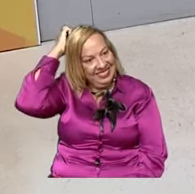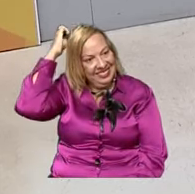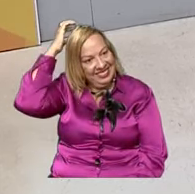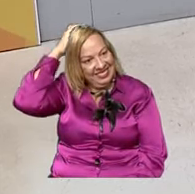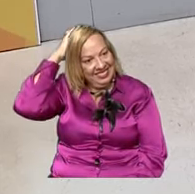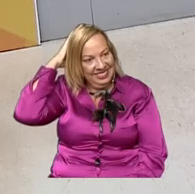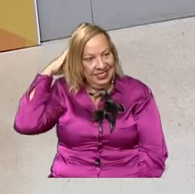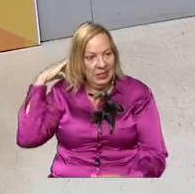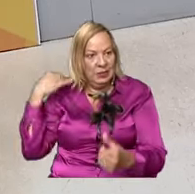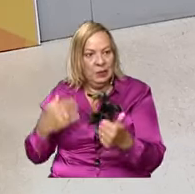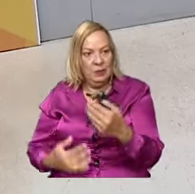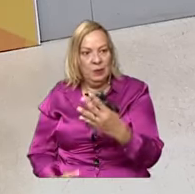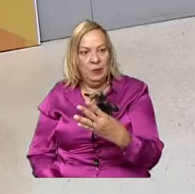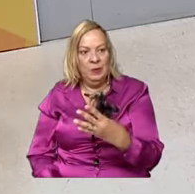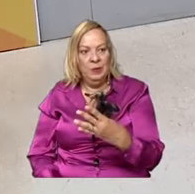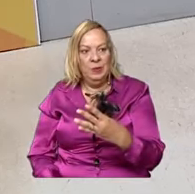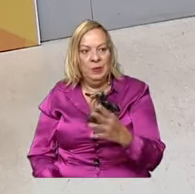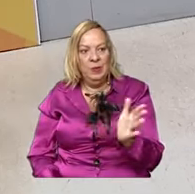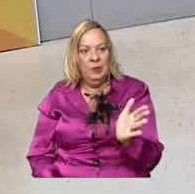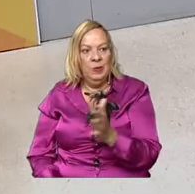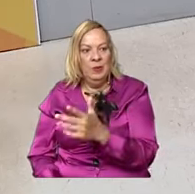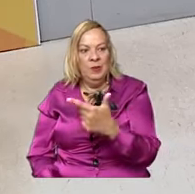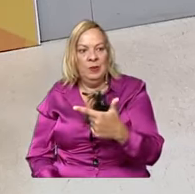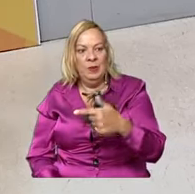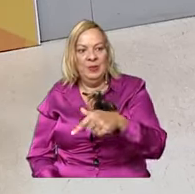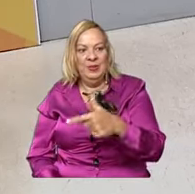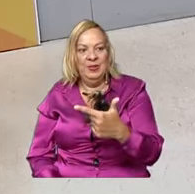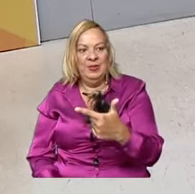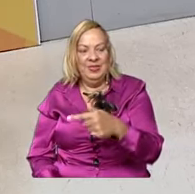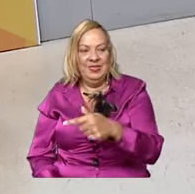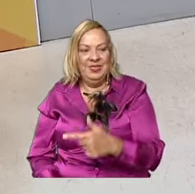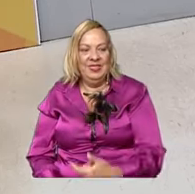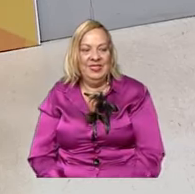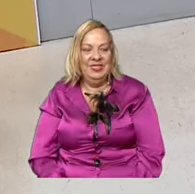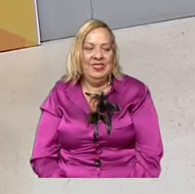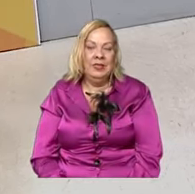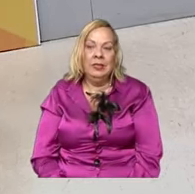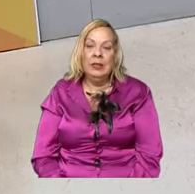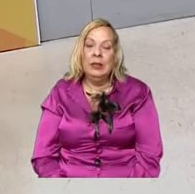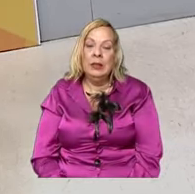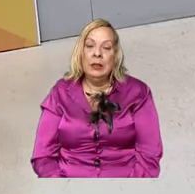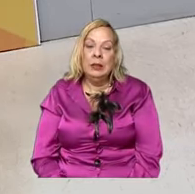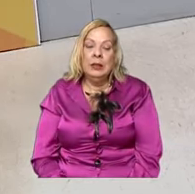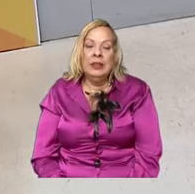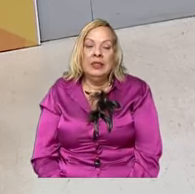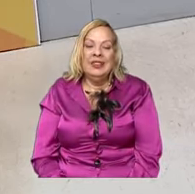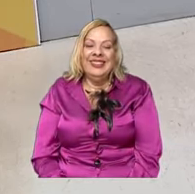14 já foi, 27 também, agora 27, 27,